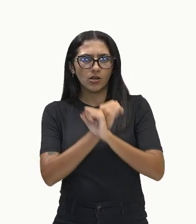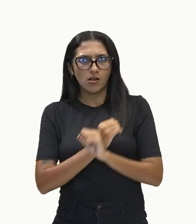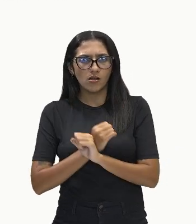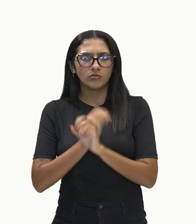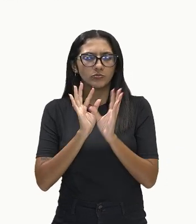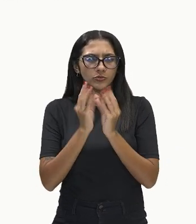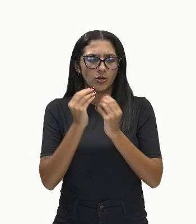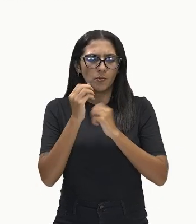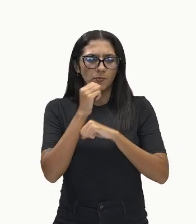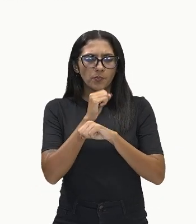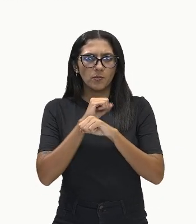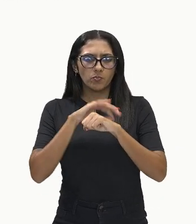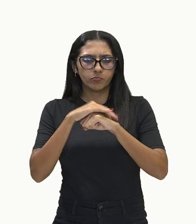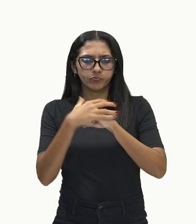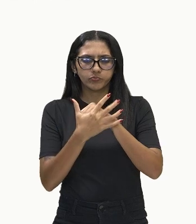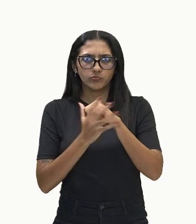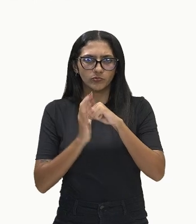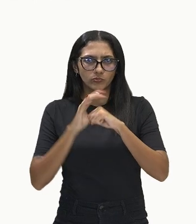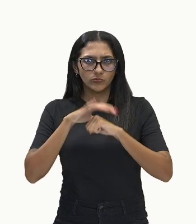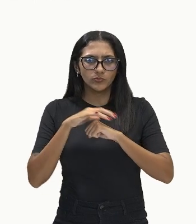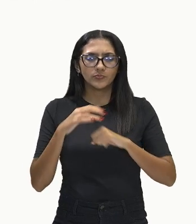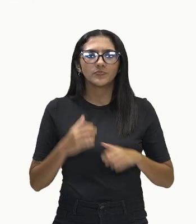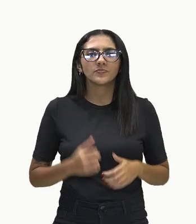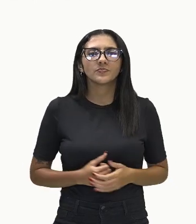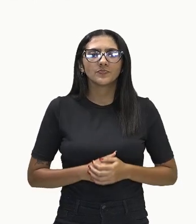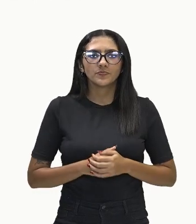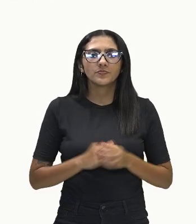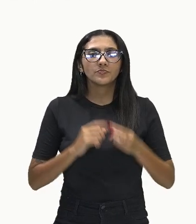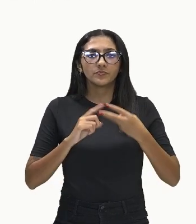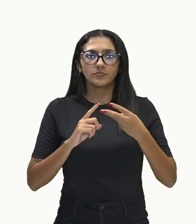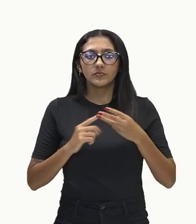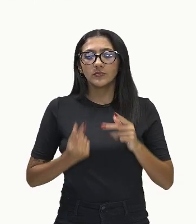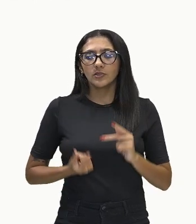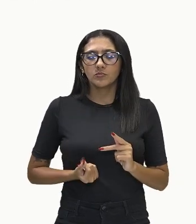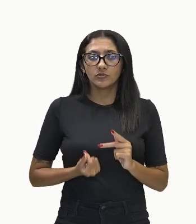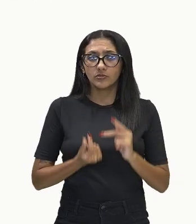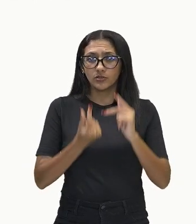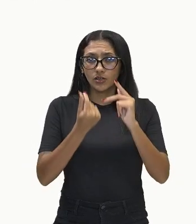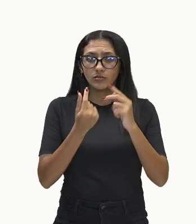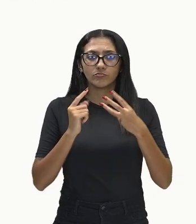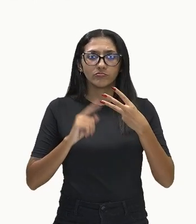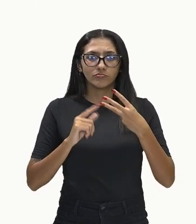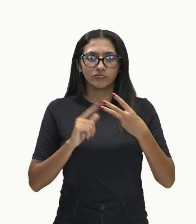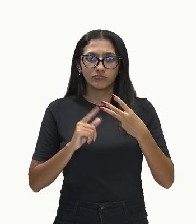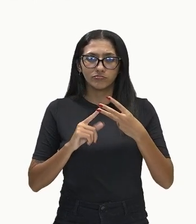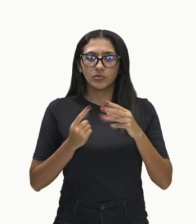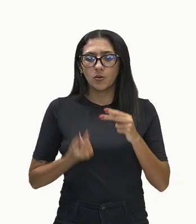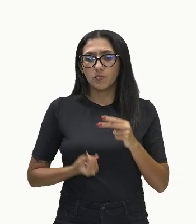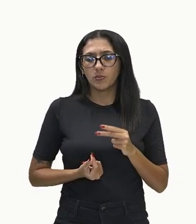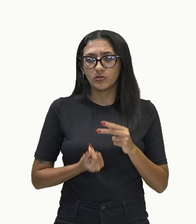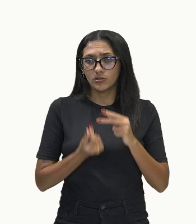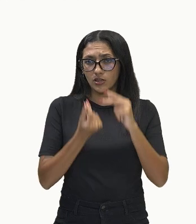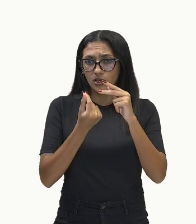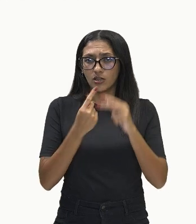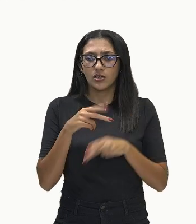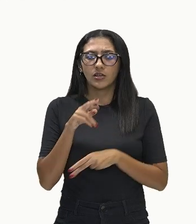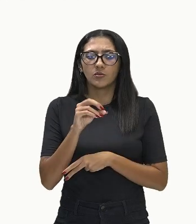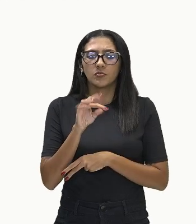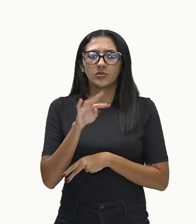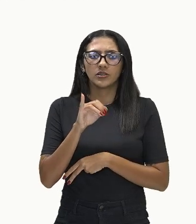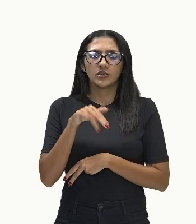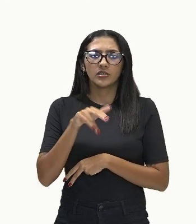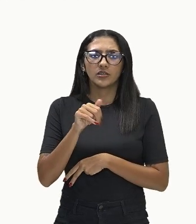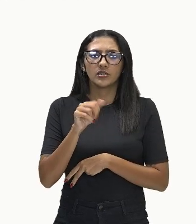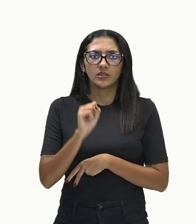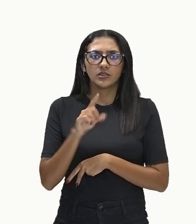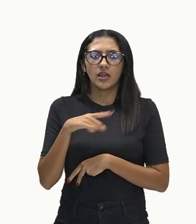fosfolipídica, né, de proteção, e as proteínas, que as proteínas vai conferir dentro desse